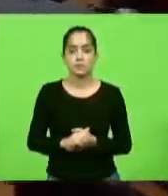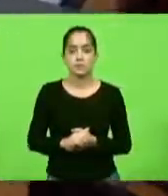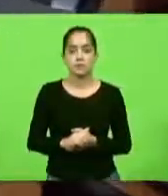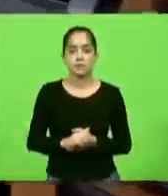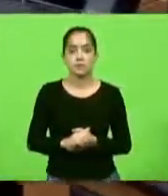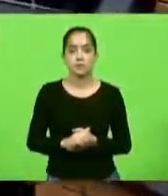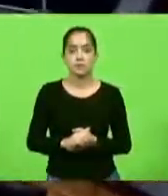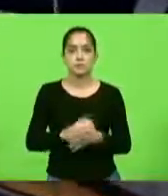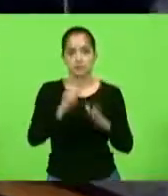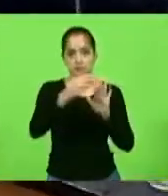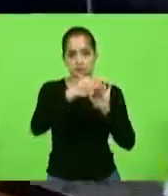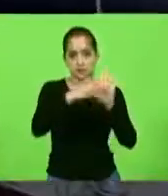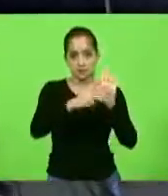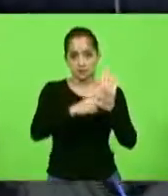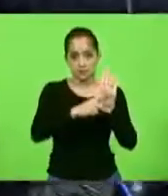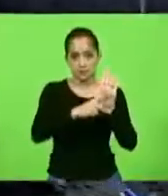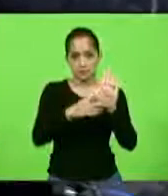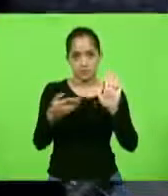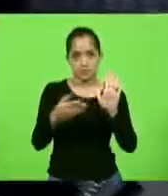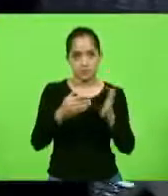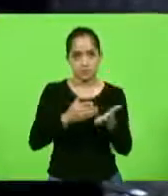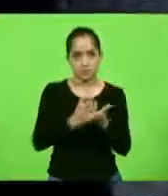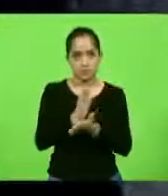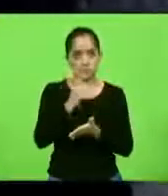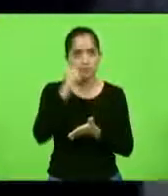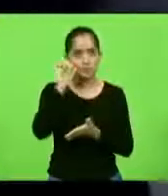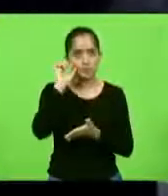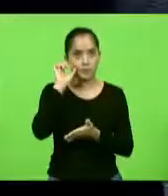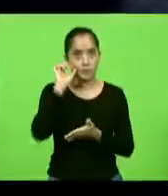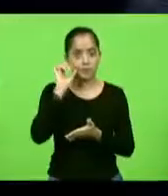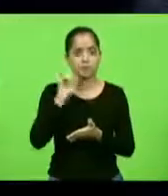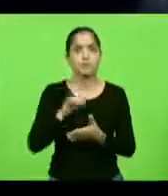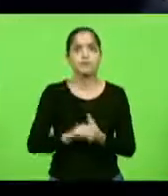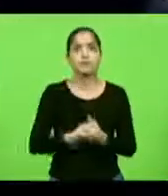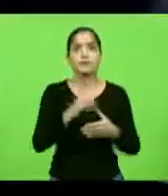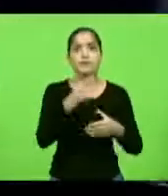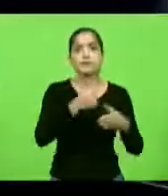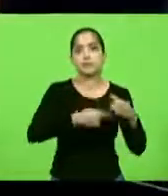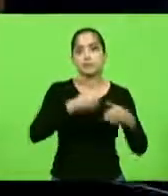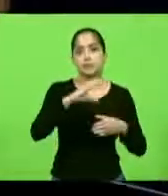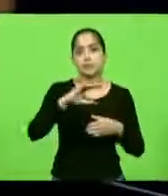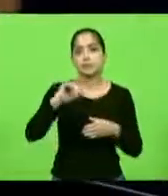essa medida provisória que nós aprovamos ontem na Comissão de Constituição e Justiça, ela ainda